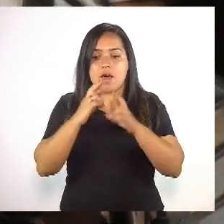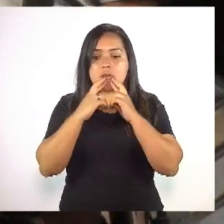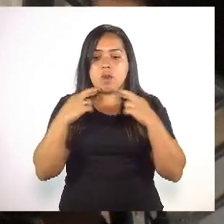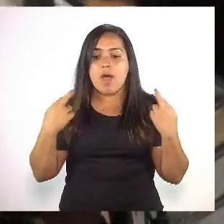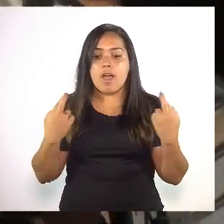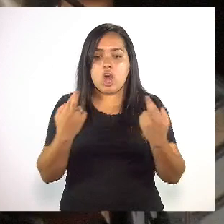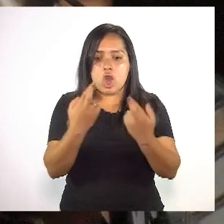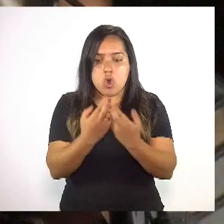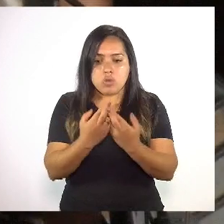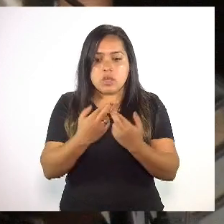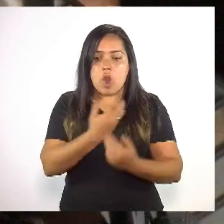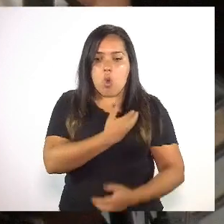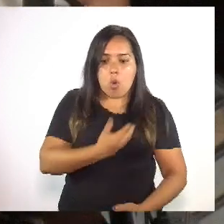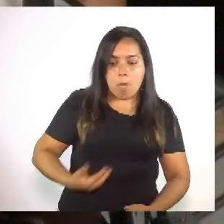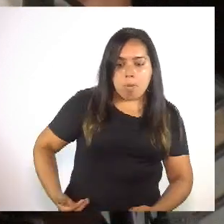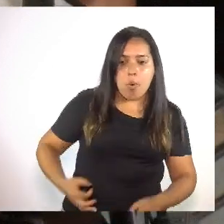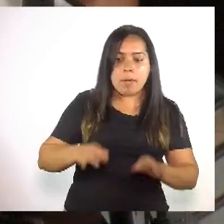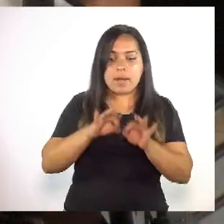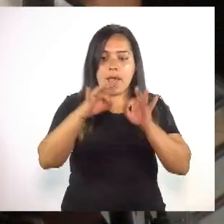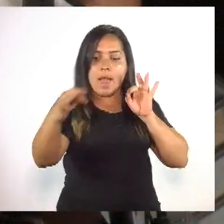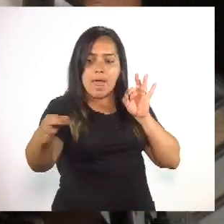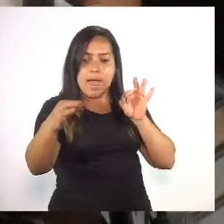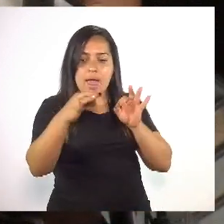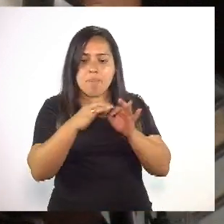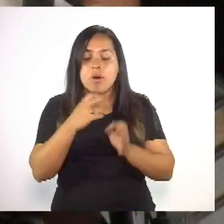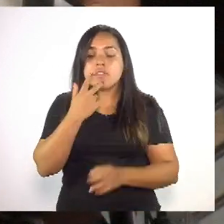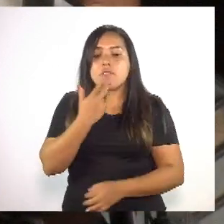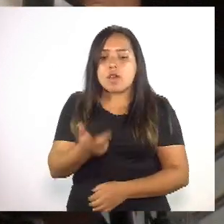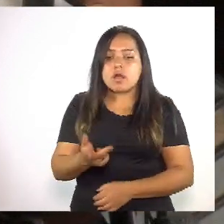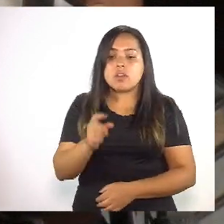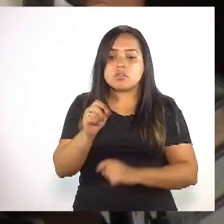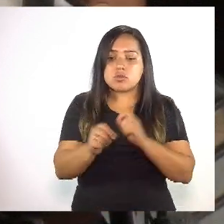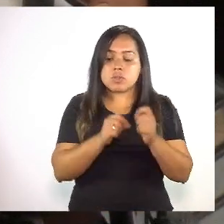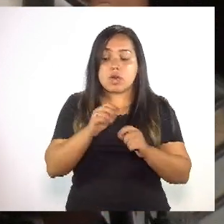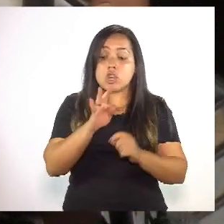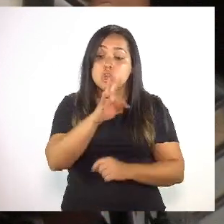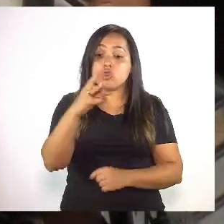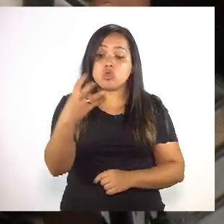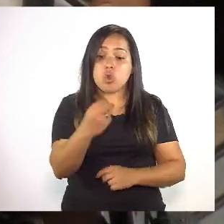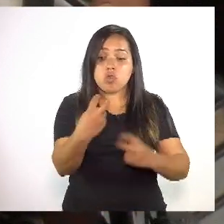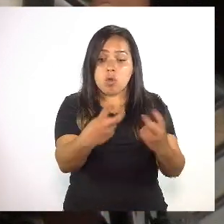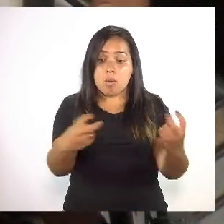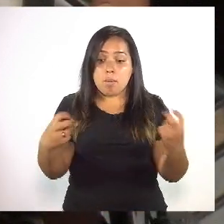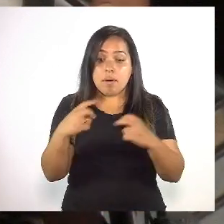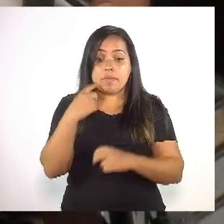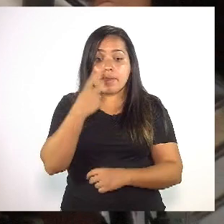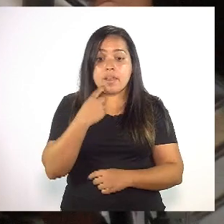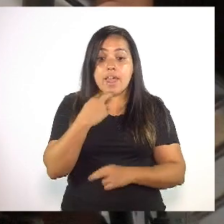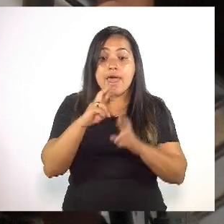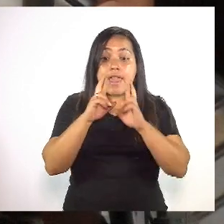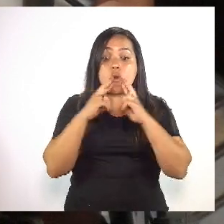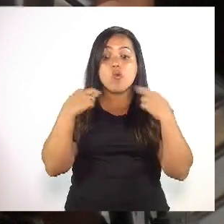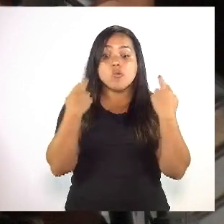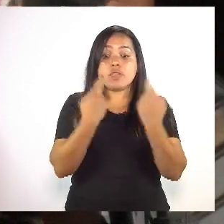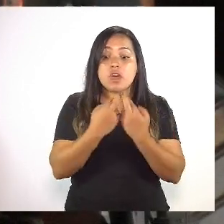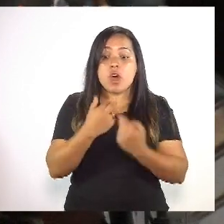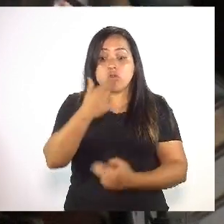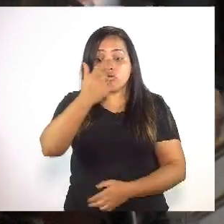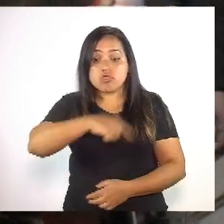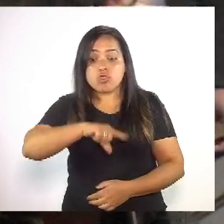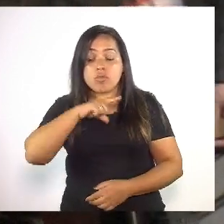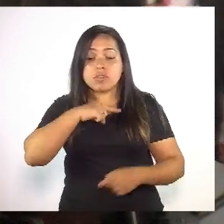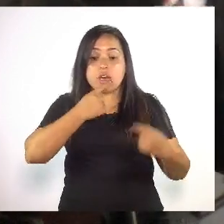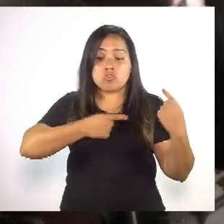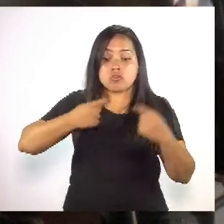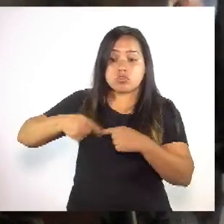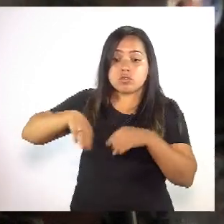remota, reafirmando a convocação dos senhores deputados, membros da comissão, para a reunião no ato seguido, a finalidade de discussão